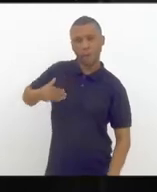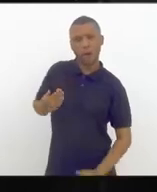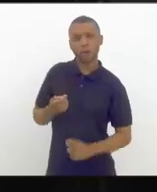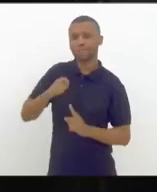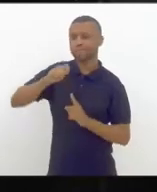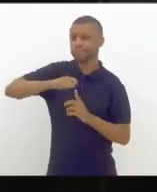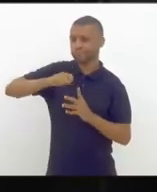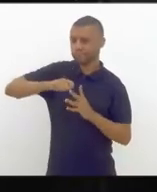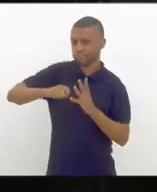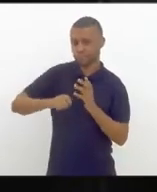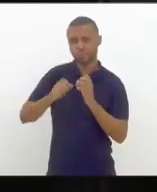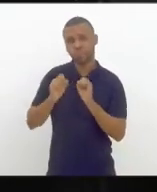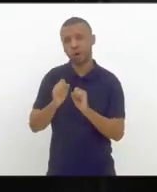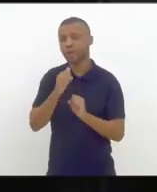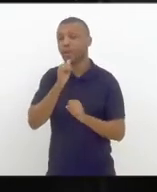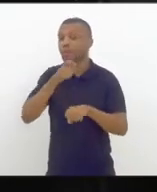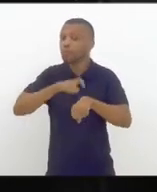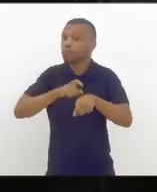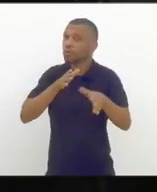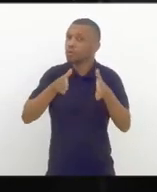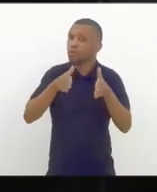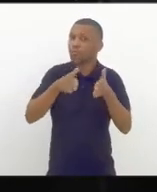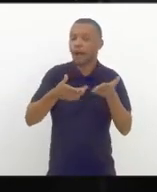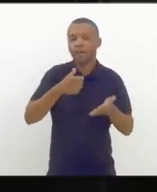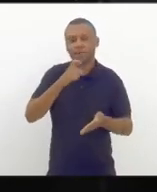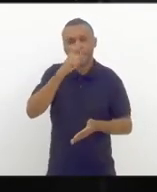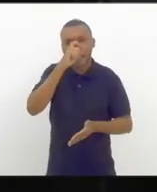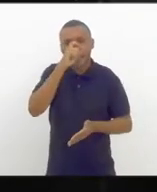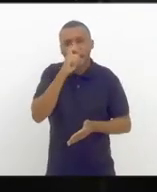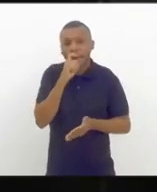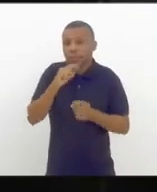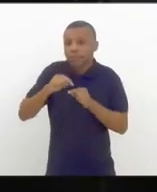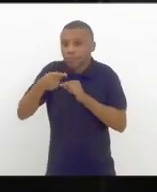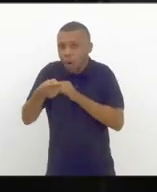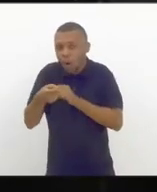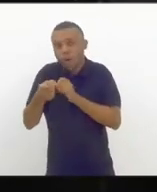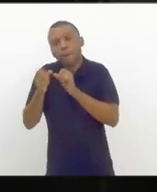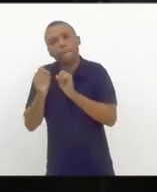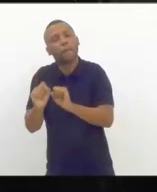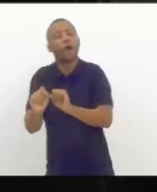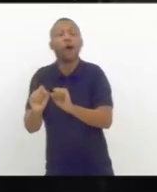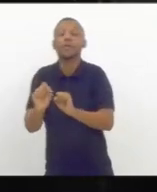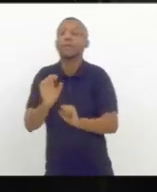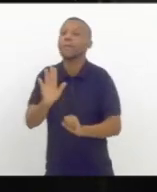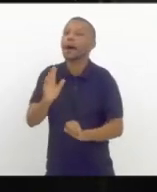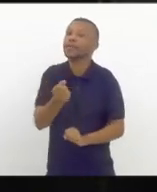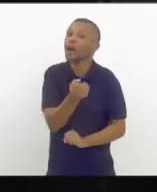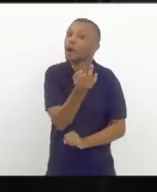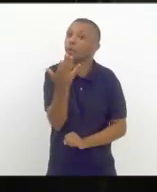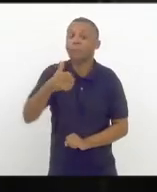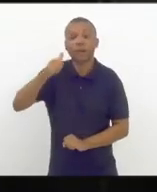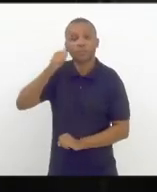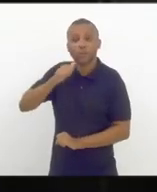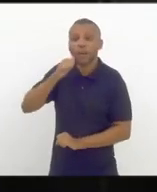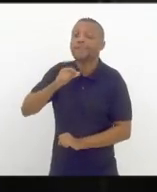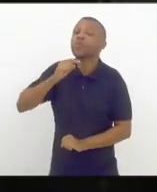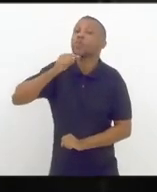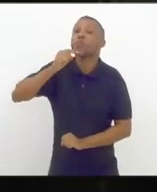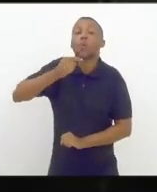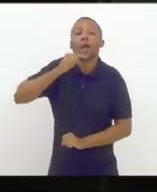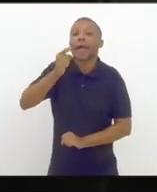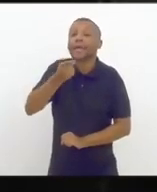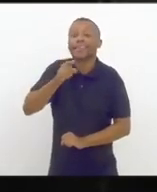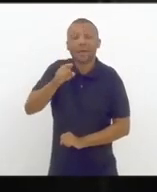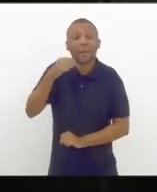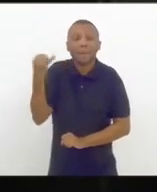pode menstruação e Mas algumas mulheres ainda não conseguem fazer esse auto exame o mais